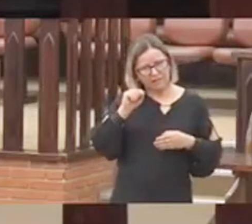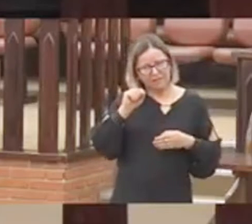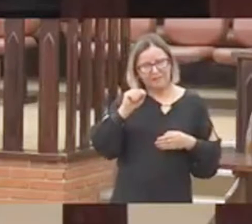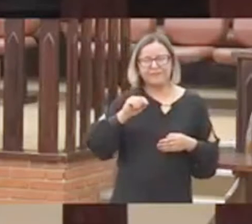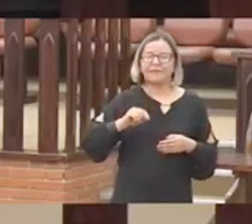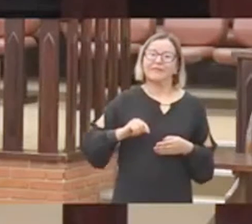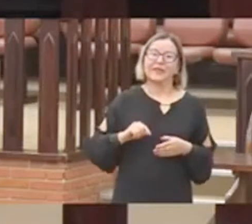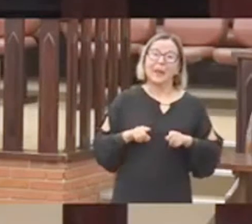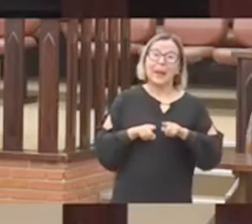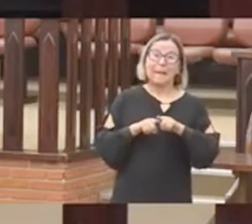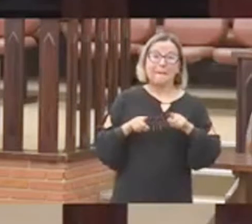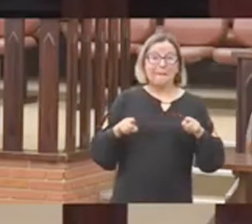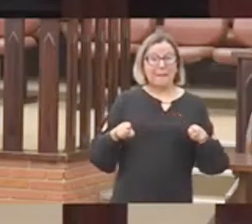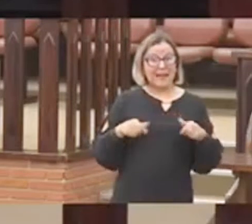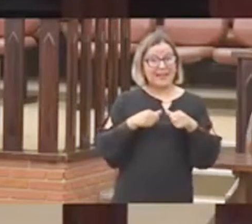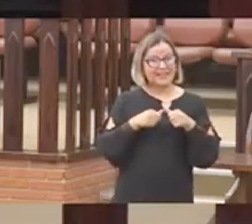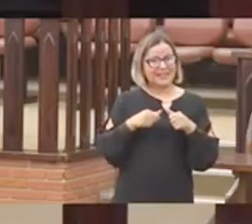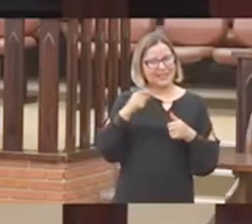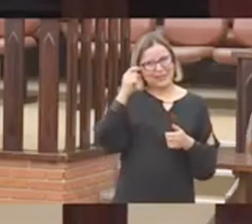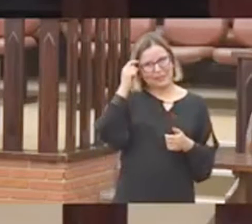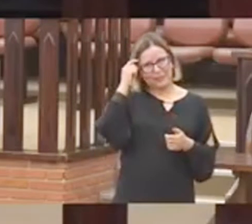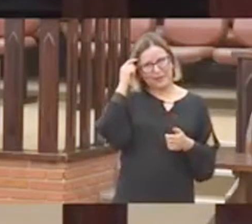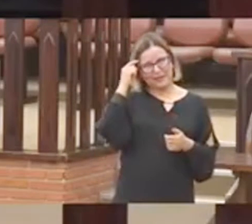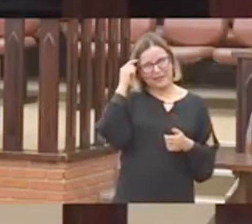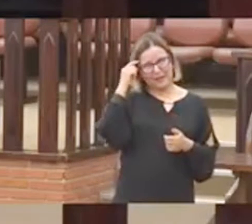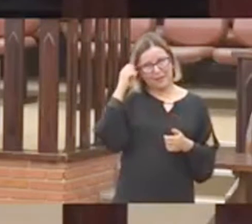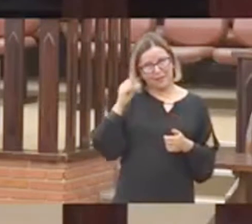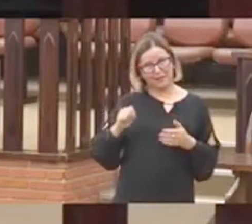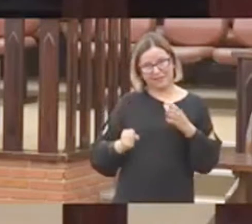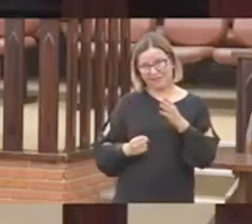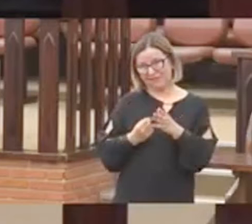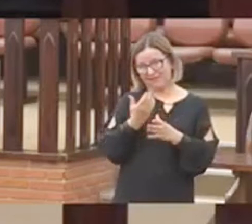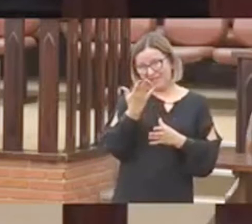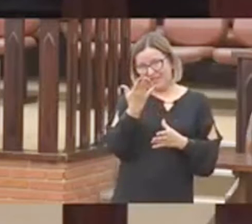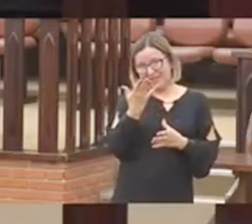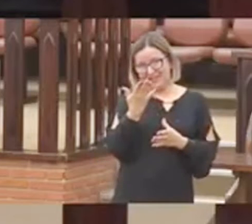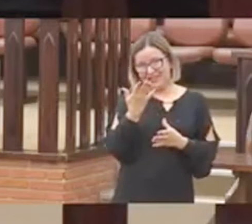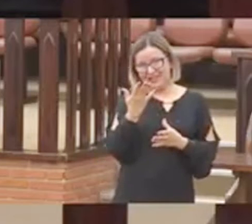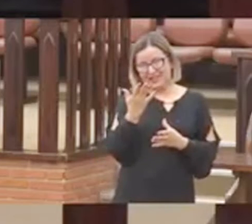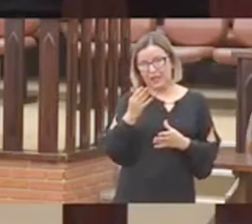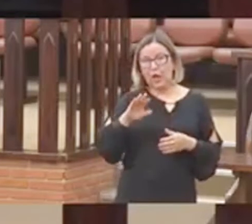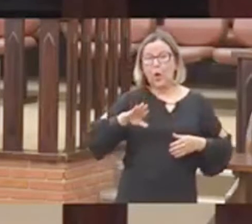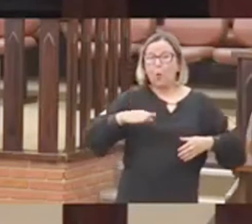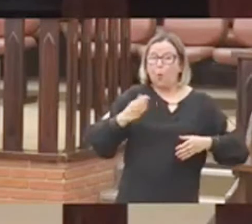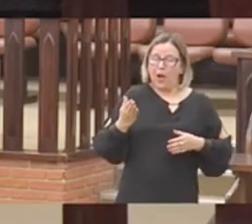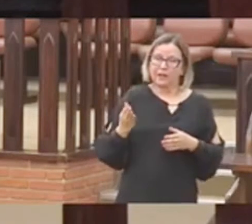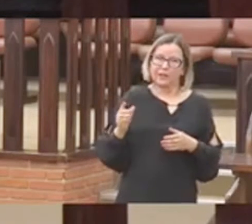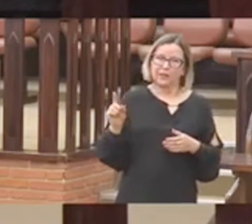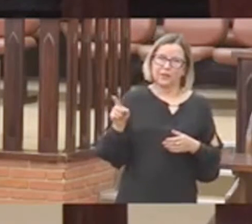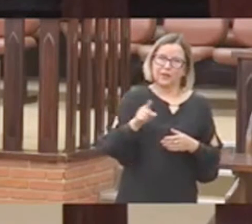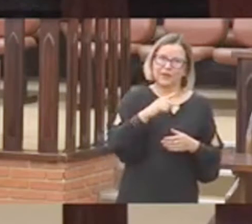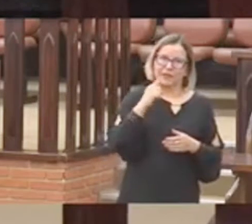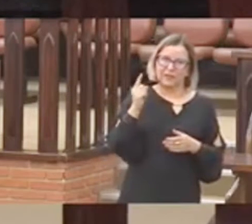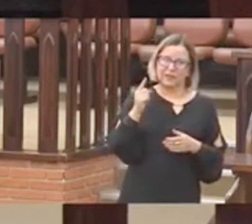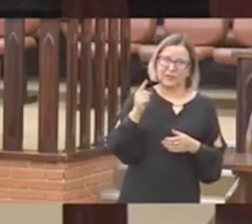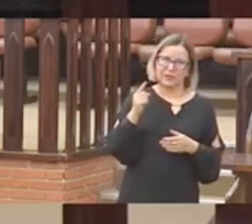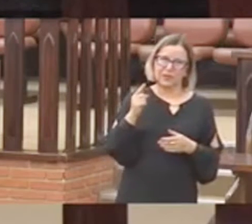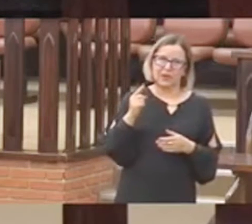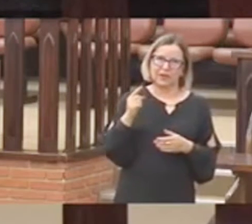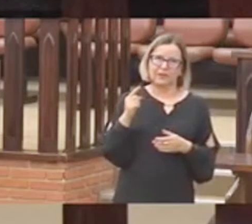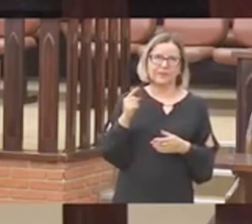este pensamento normalmente surge quando nós tiramos o foco da pessoa de Jesus